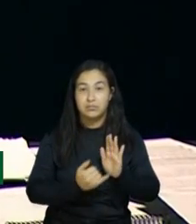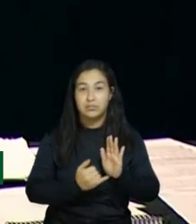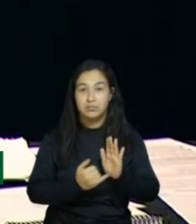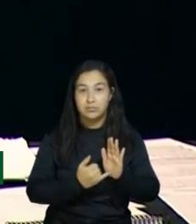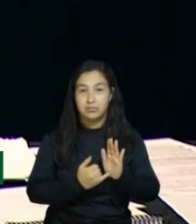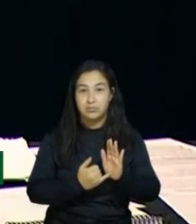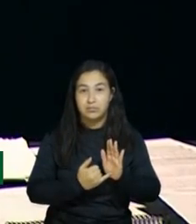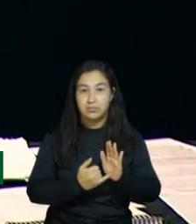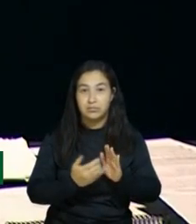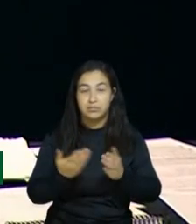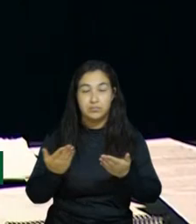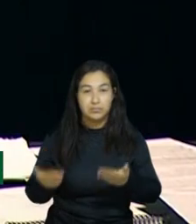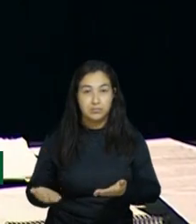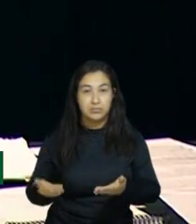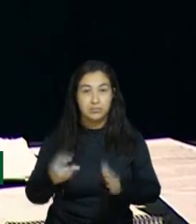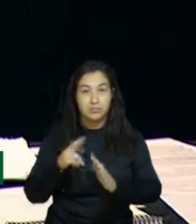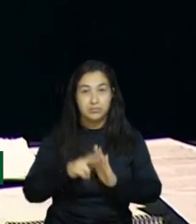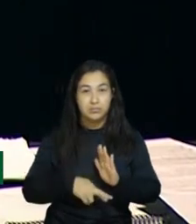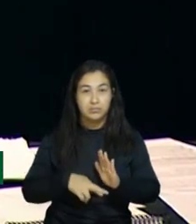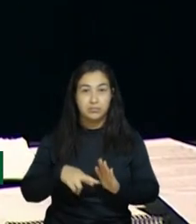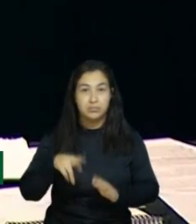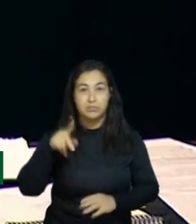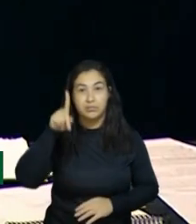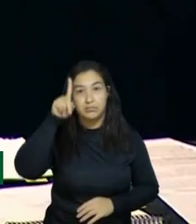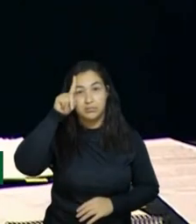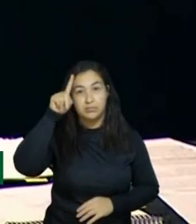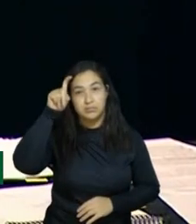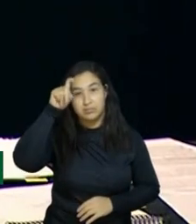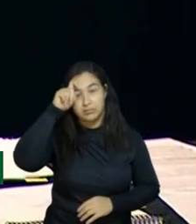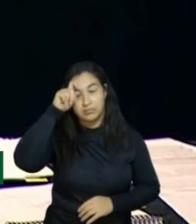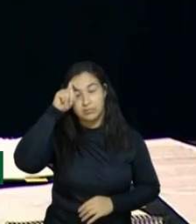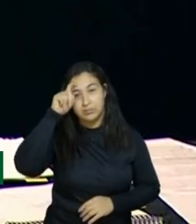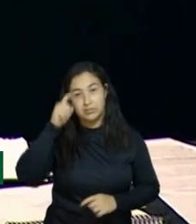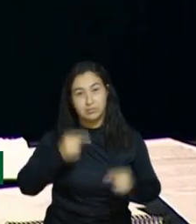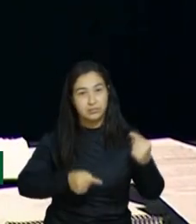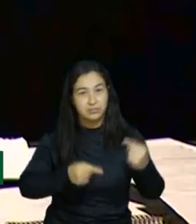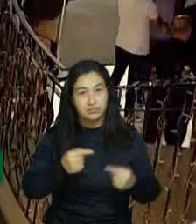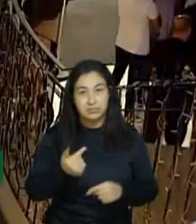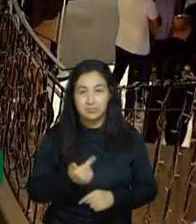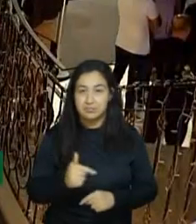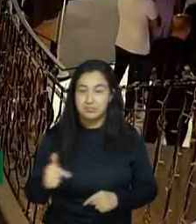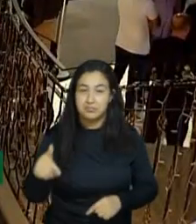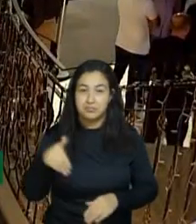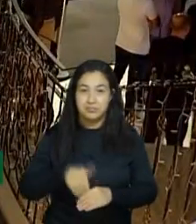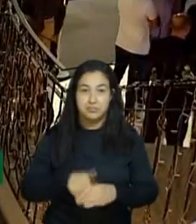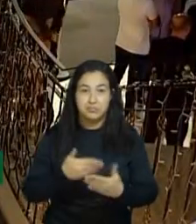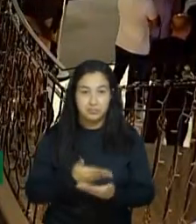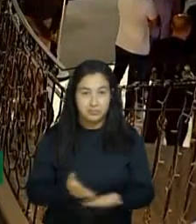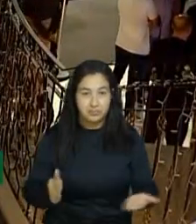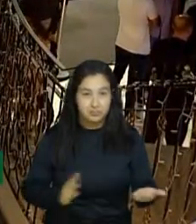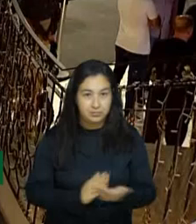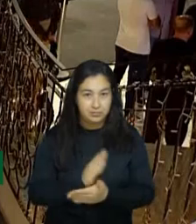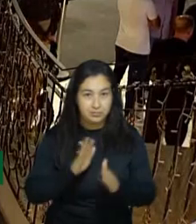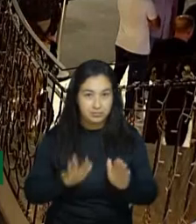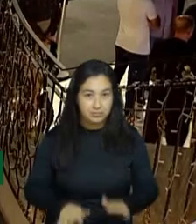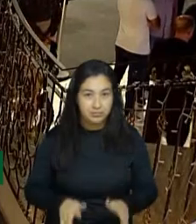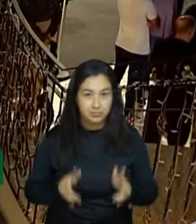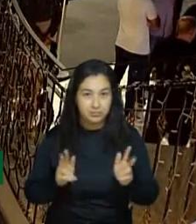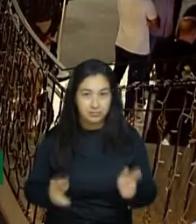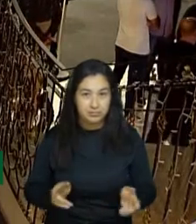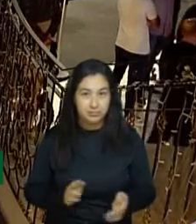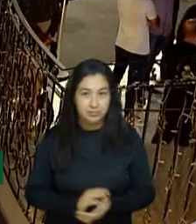relatoria, deputado Marcos Vieira, é em discussão. Não havendo quem queira discutir, é em votação. Deputados que aprovam, permaneçam como se